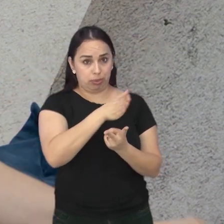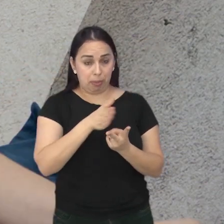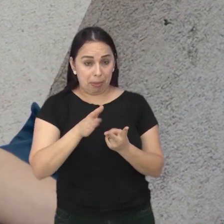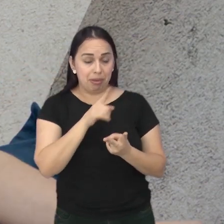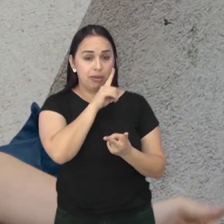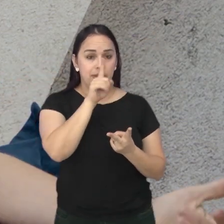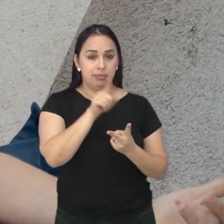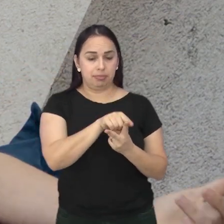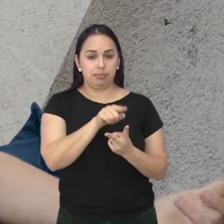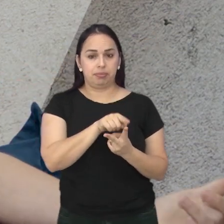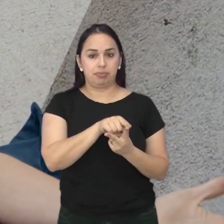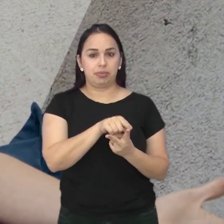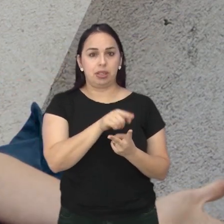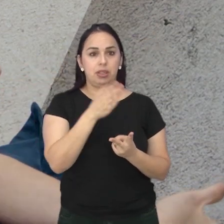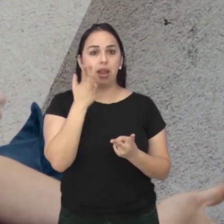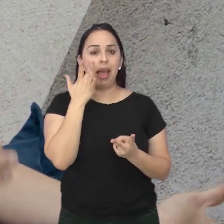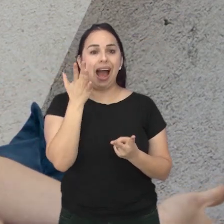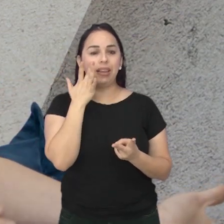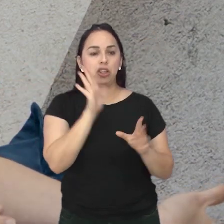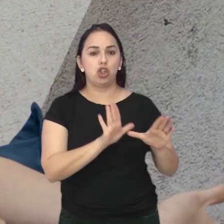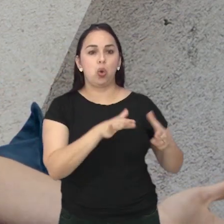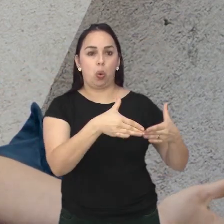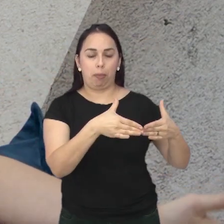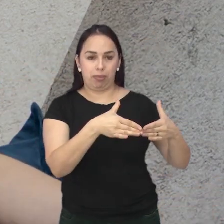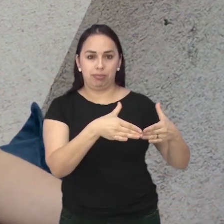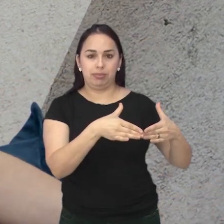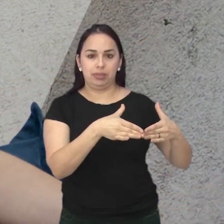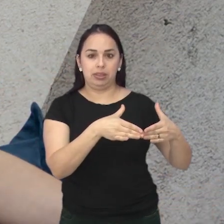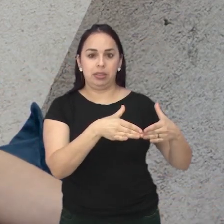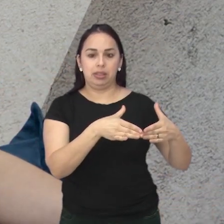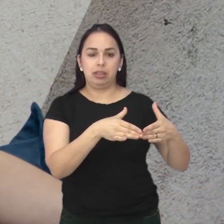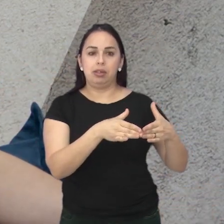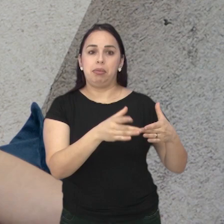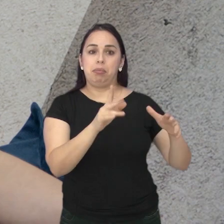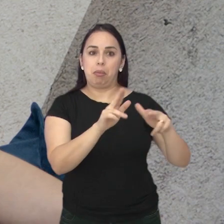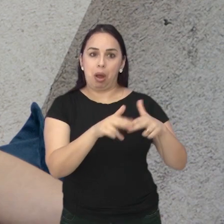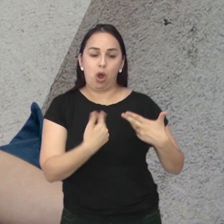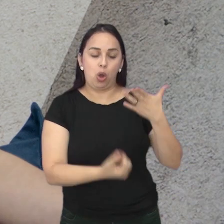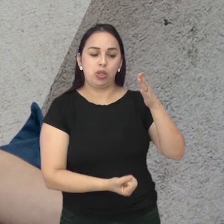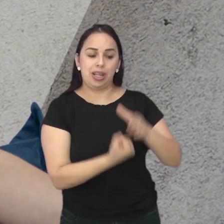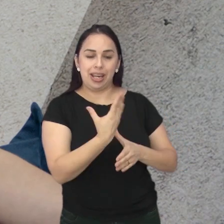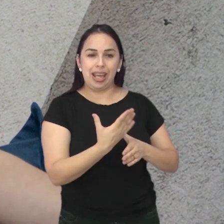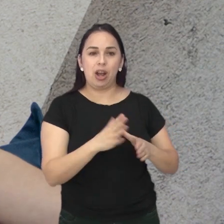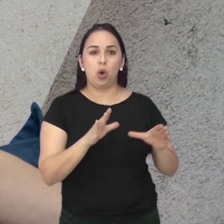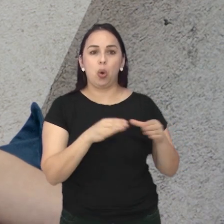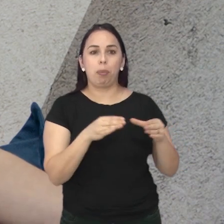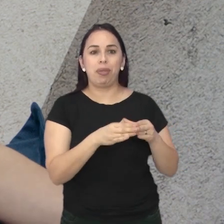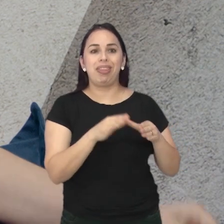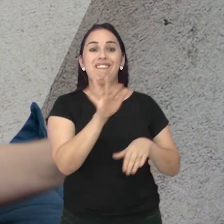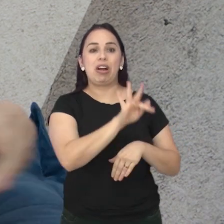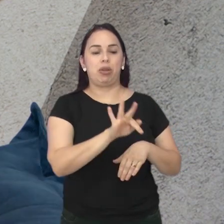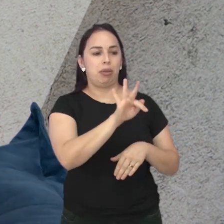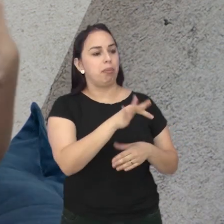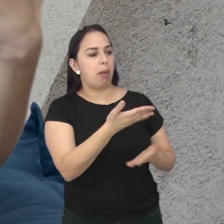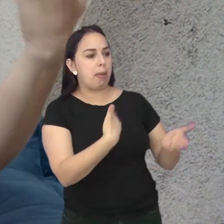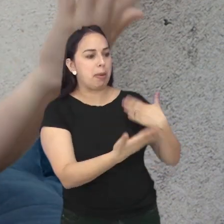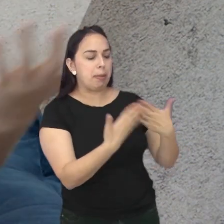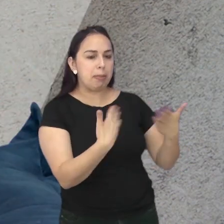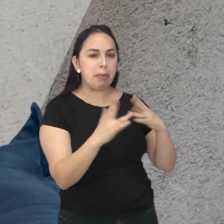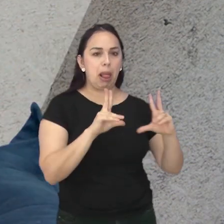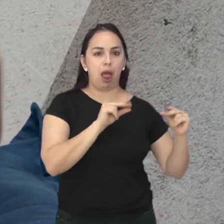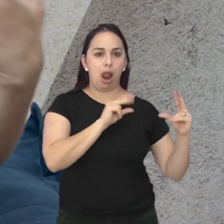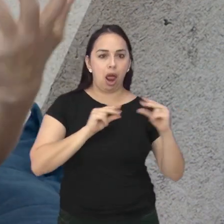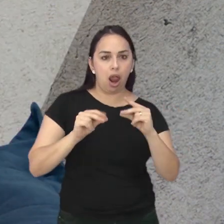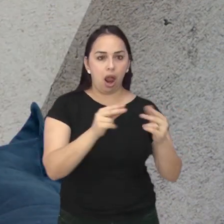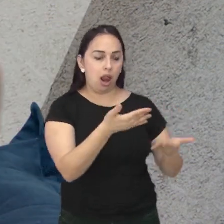vertentes. Uma vertente que é do teatro de grupo. Então, muitos grupos se formam na faculdade. Você conhece ali um coletivo